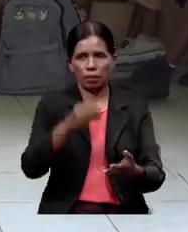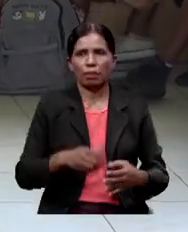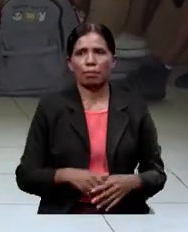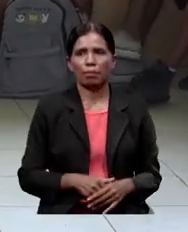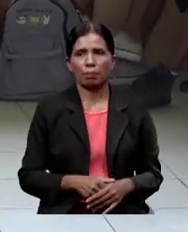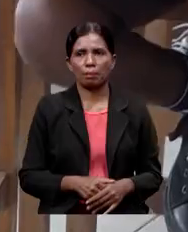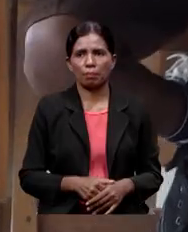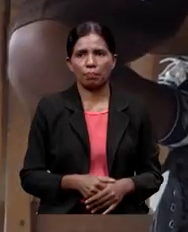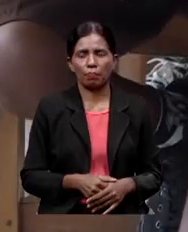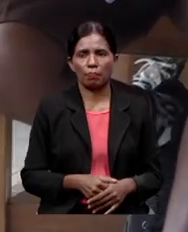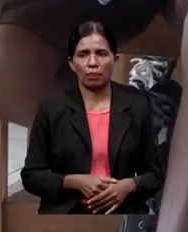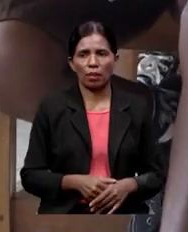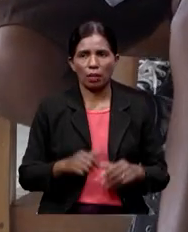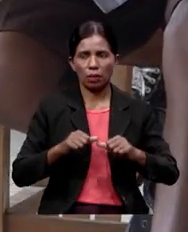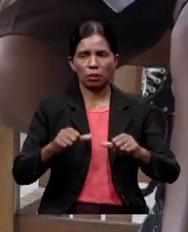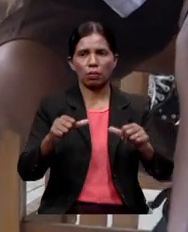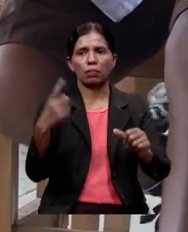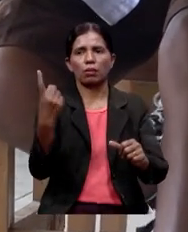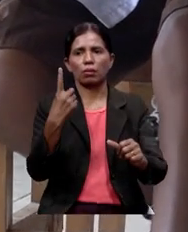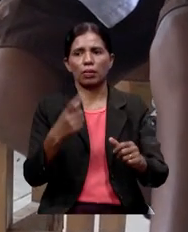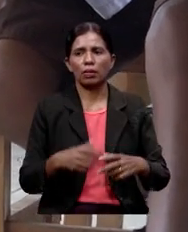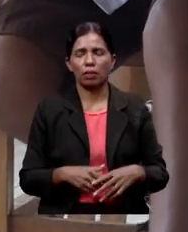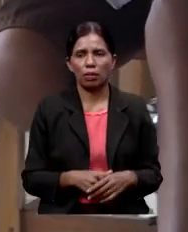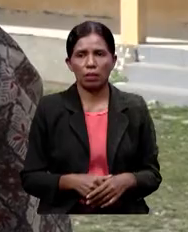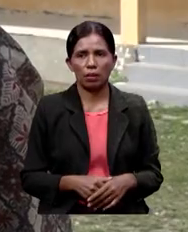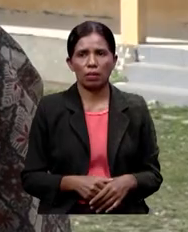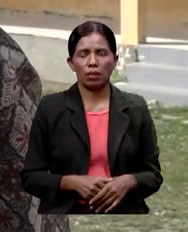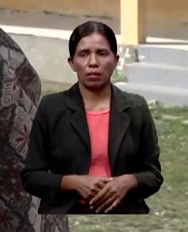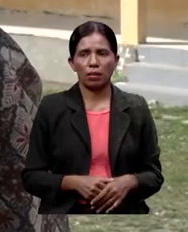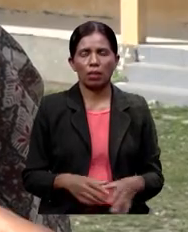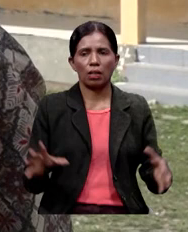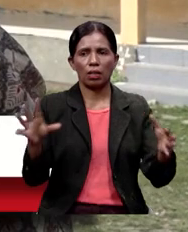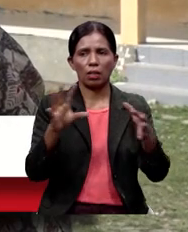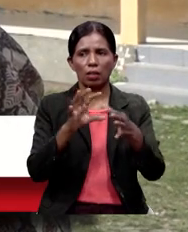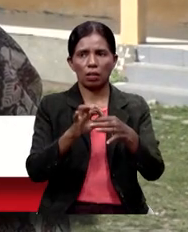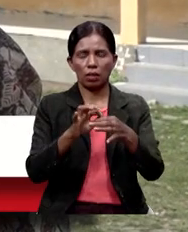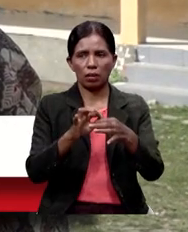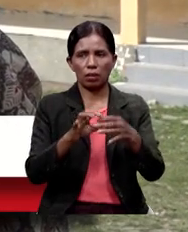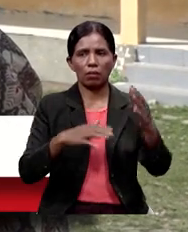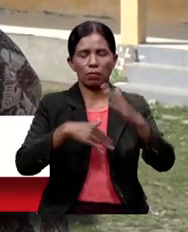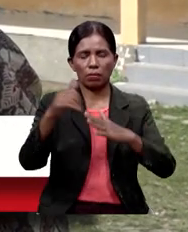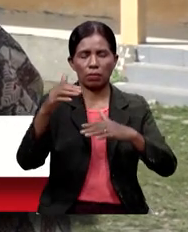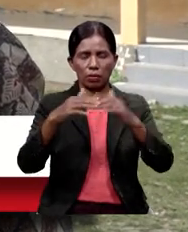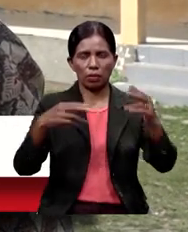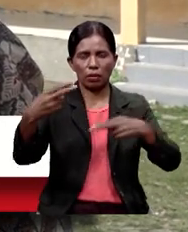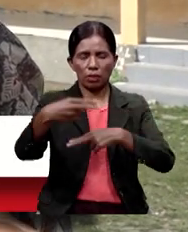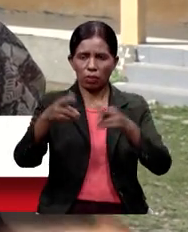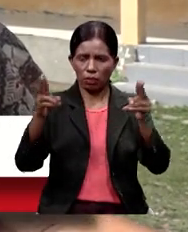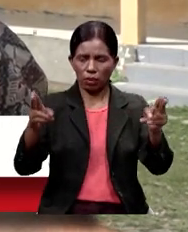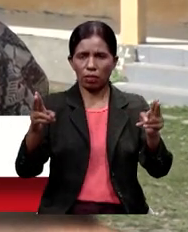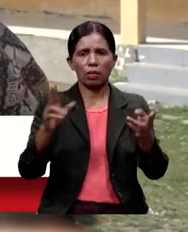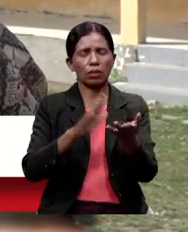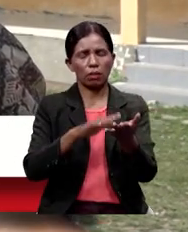aprendizagem. Lá normal, e no ne mos liga vai a infraestrutura, sala de aula, no